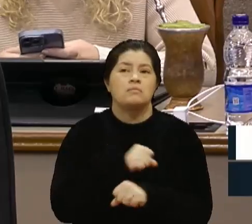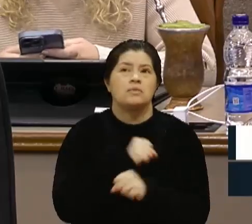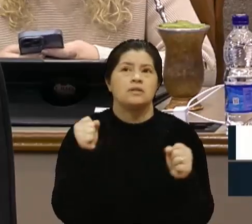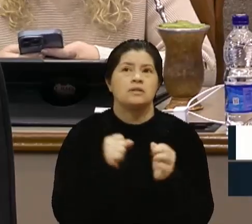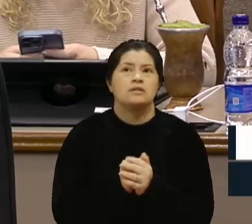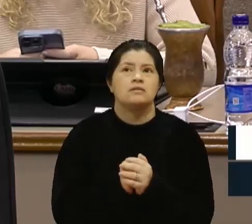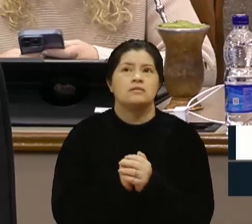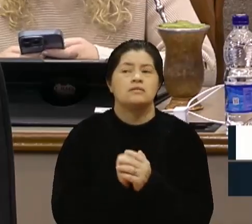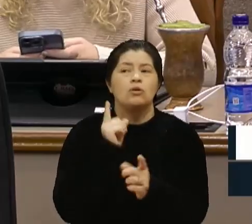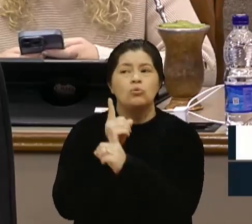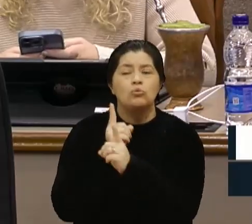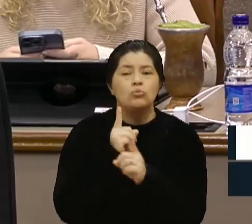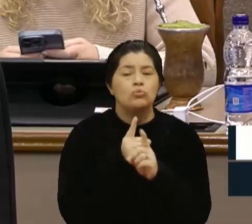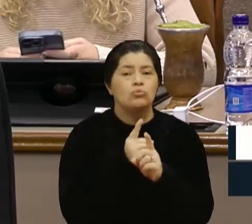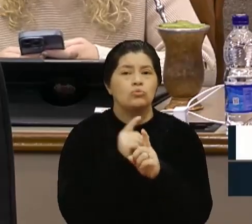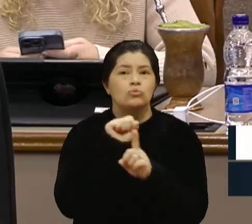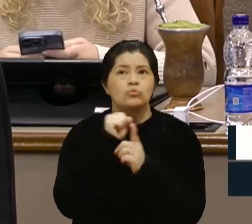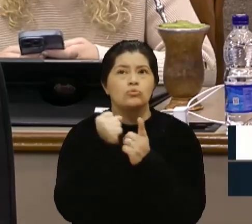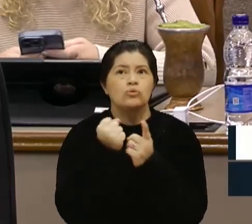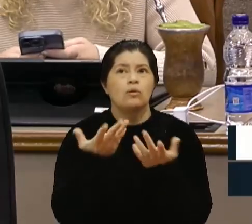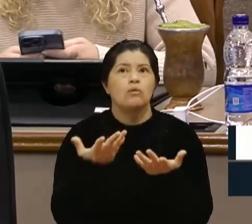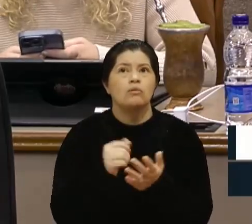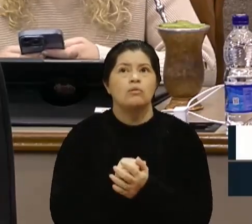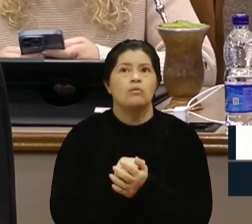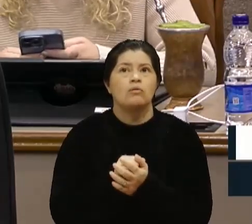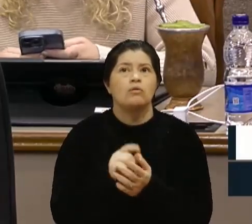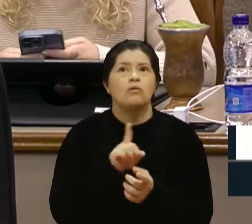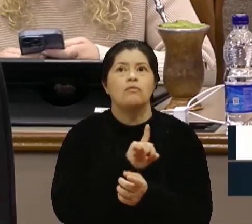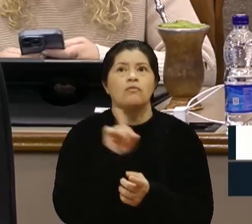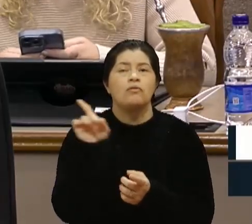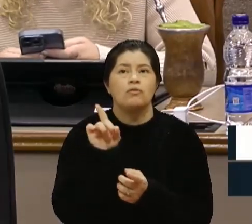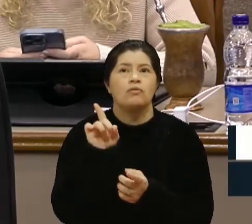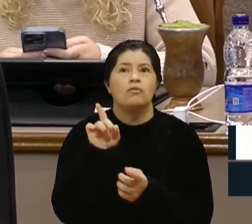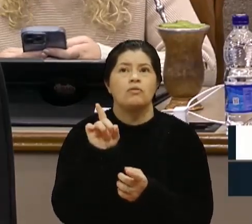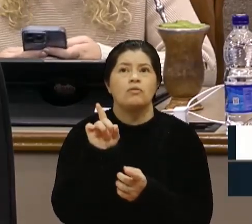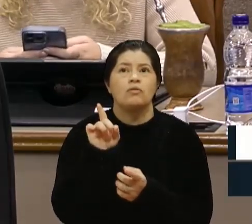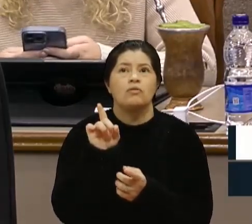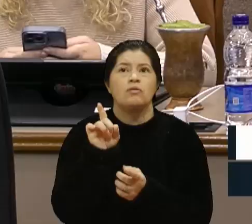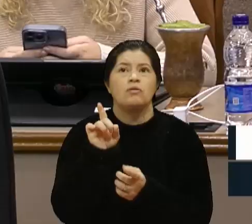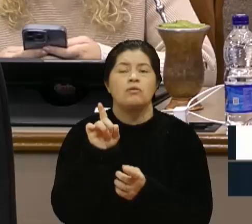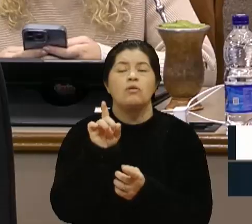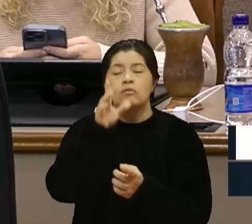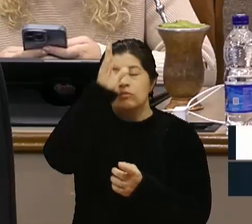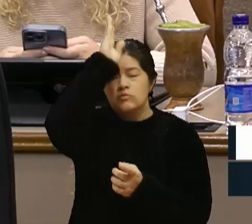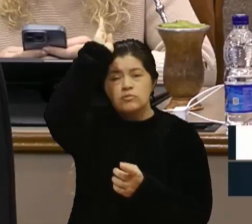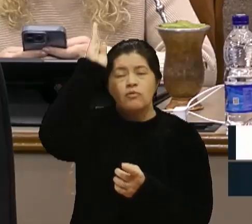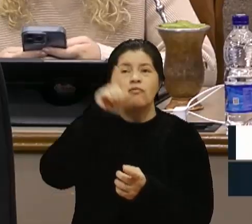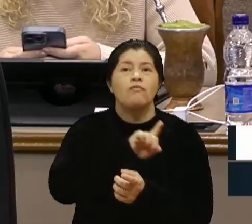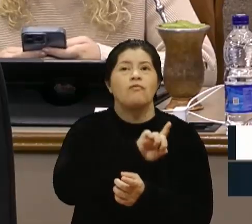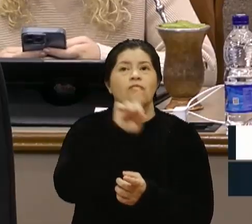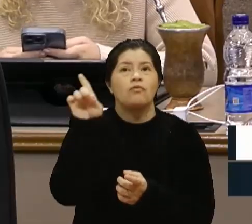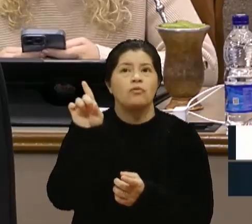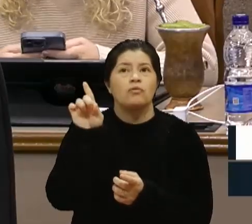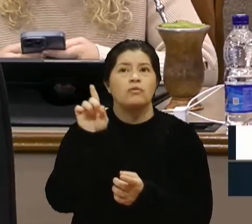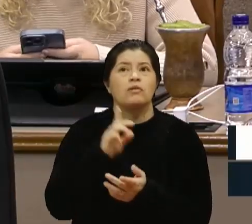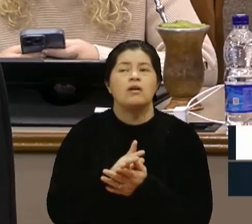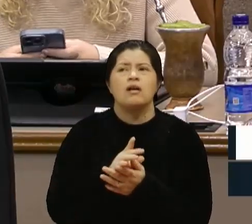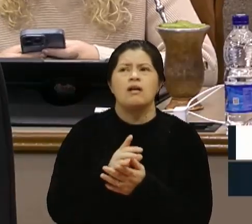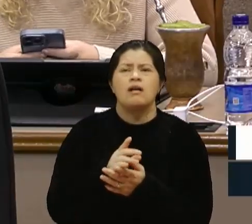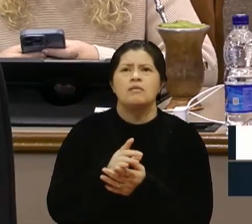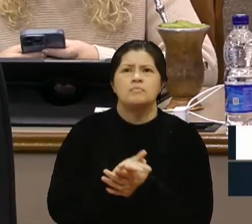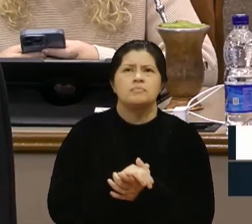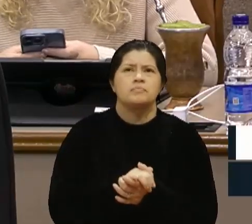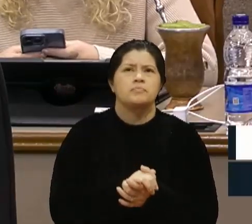a abordagem social, quando fui atendido neste final de semana a pedido de um oficial do Corpo de Bombeiros que presenciou uma situação